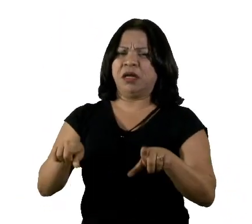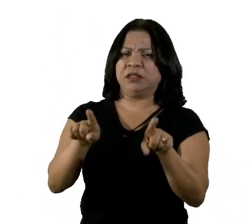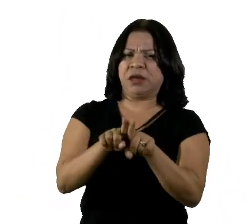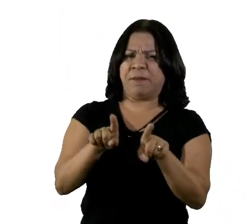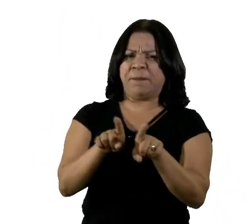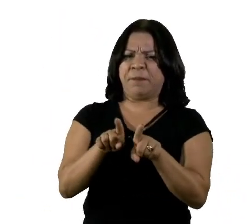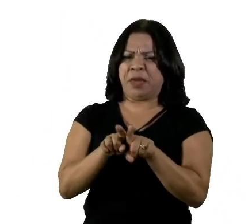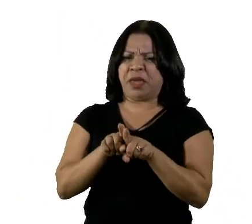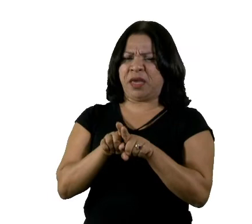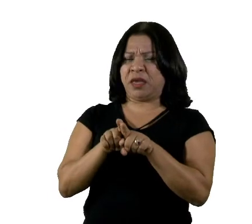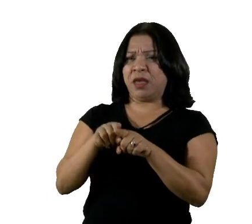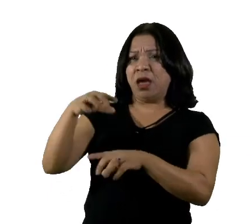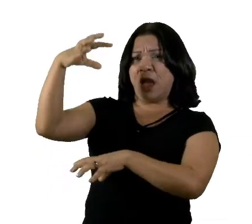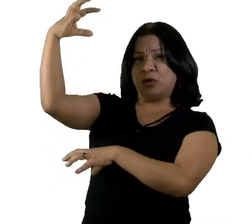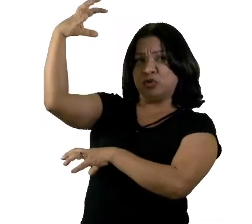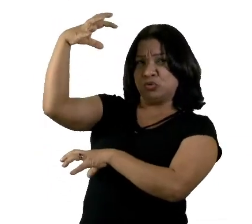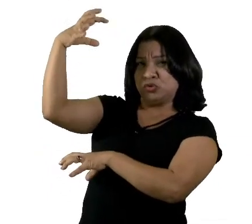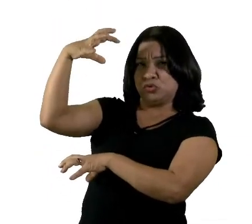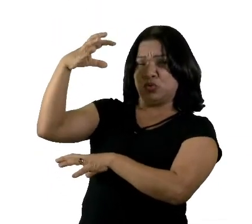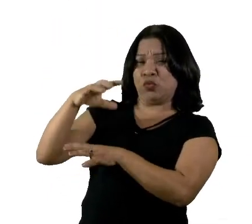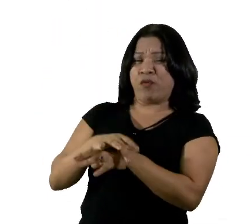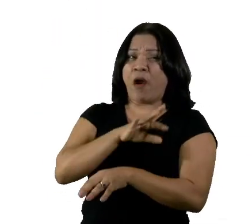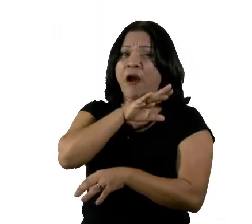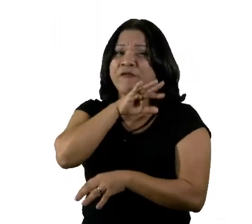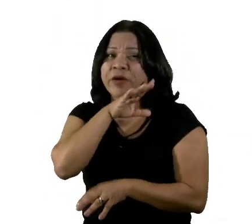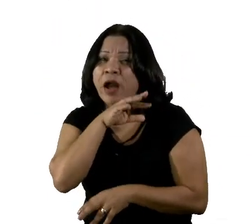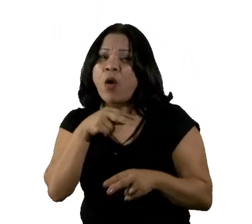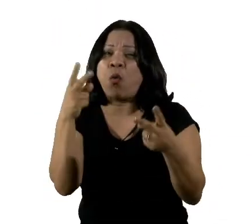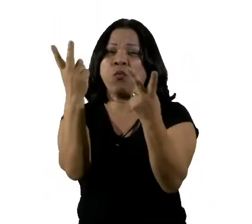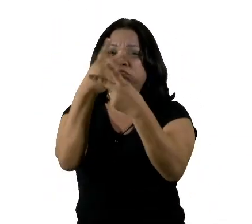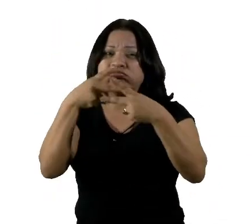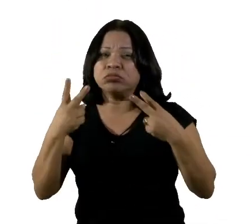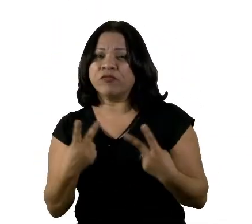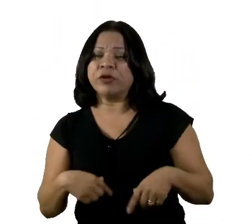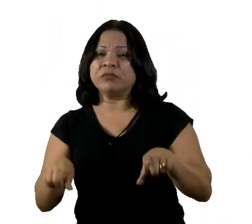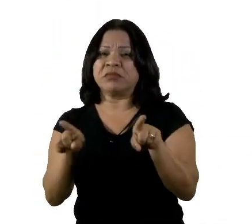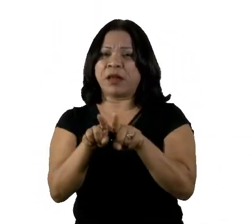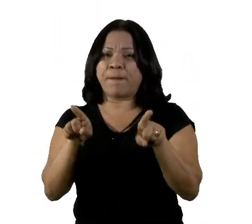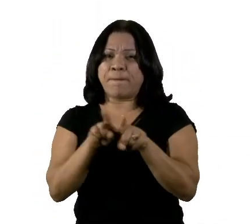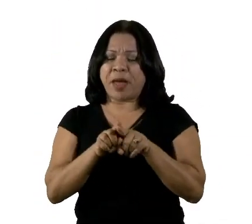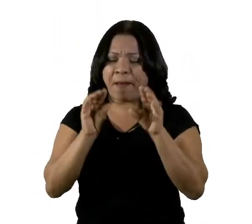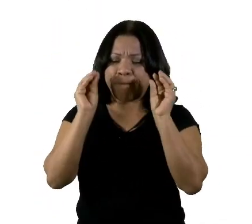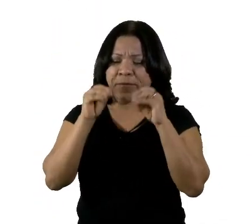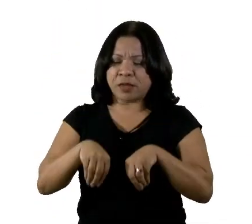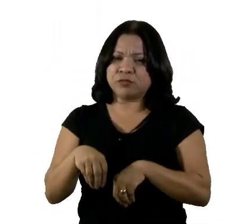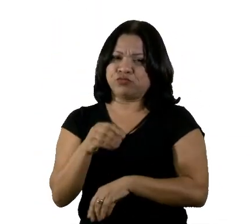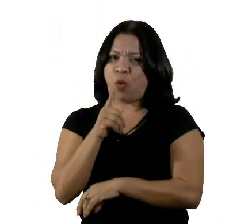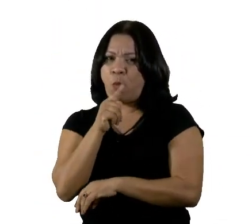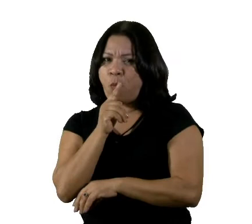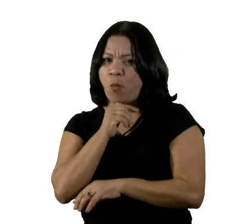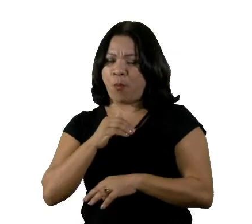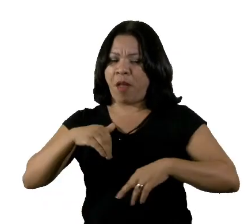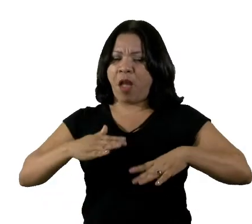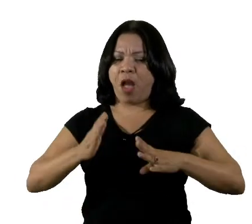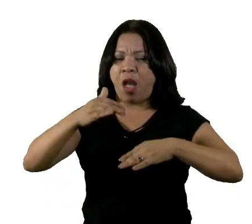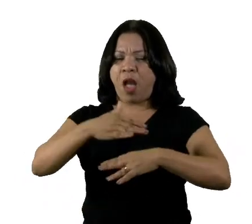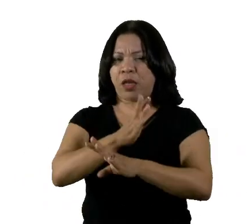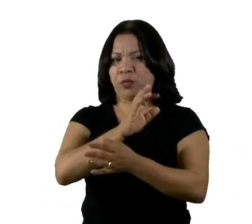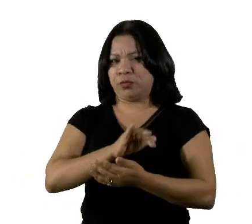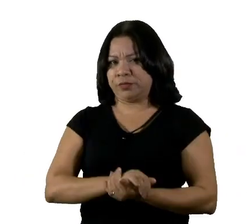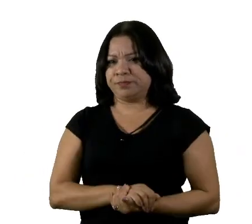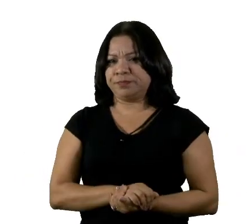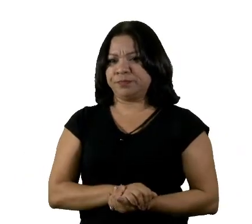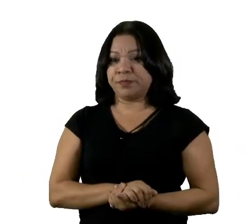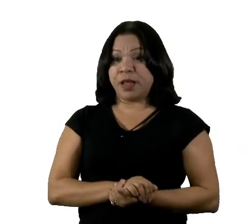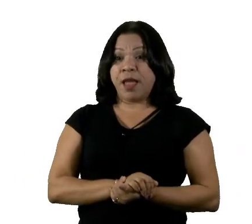regular das chuvas, ventos, além de prejudicar os recursos hídricos. Essa parte que está de preto